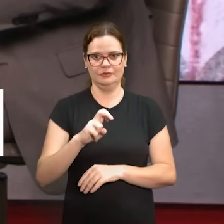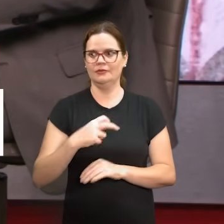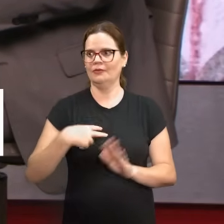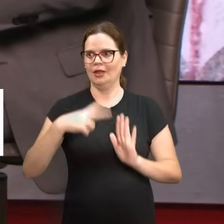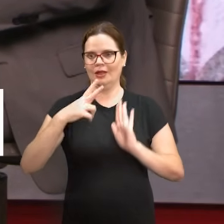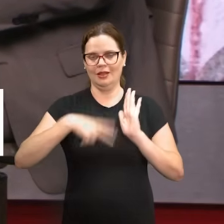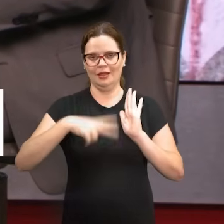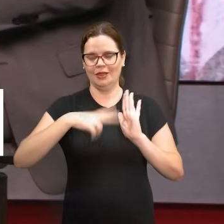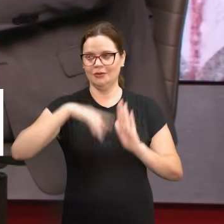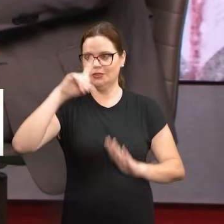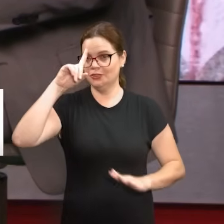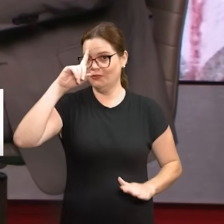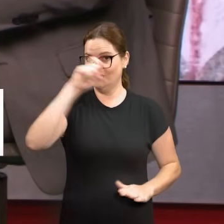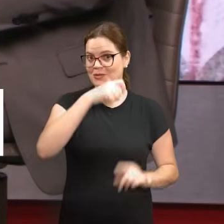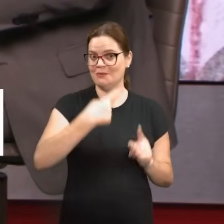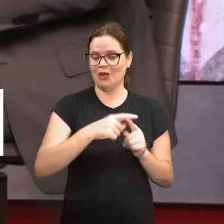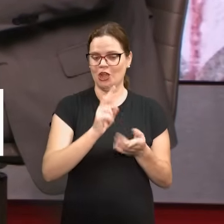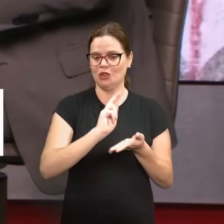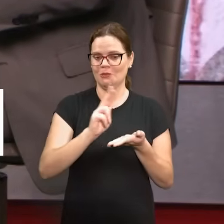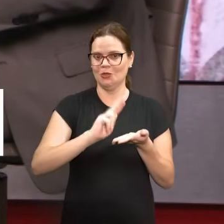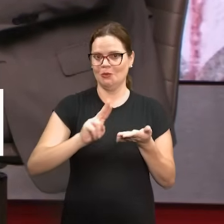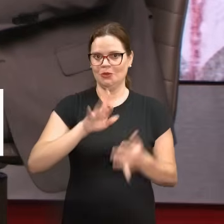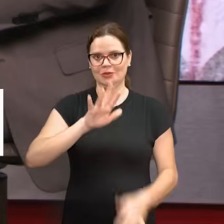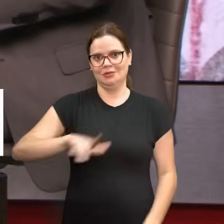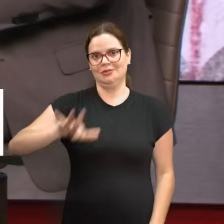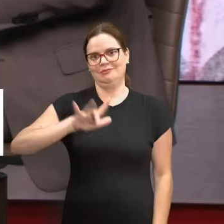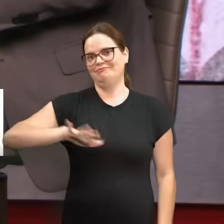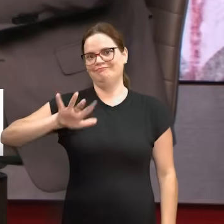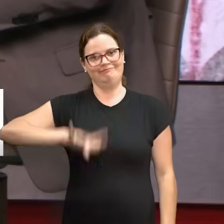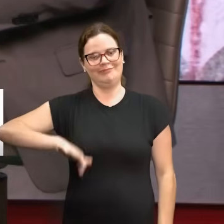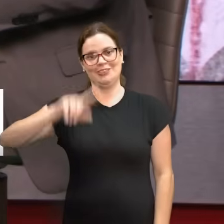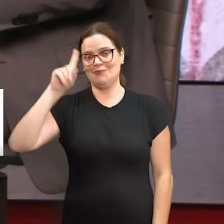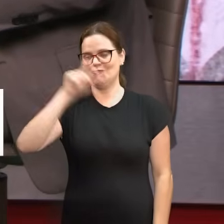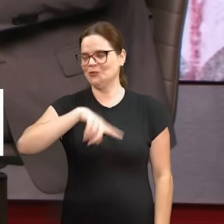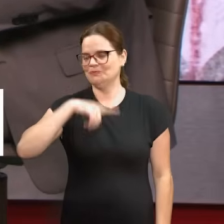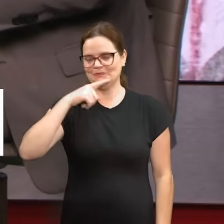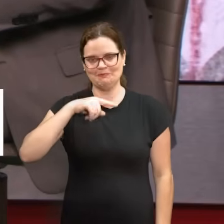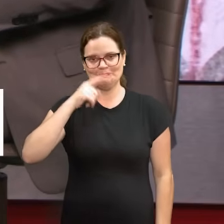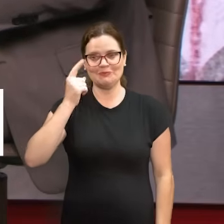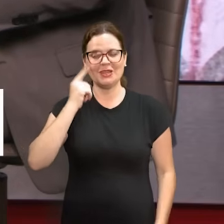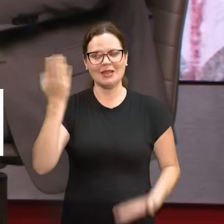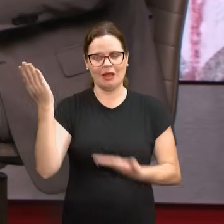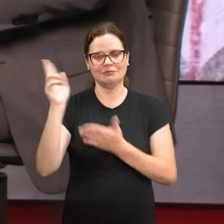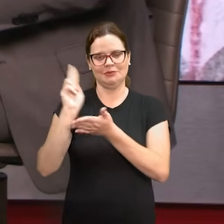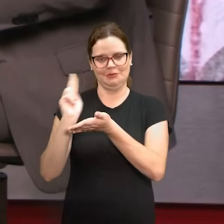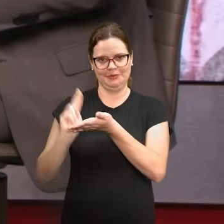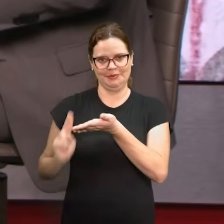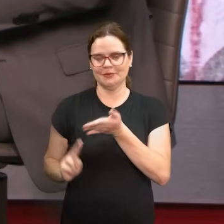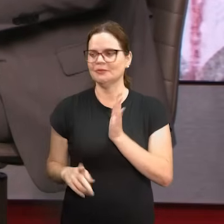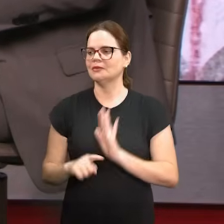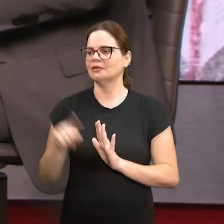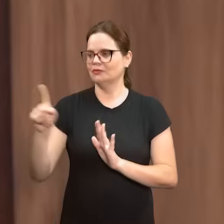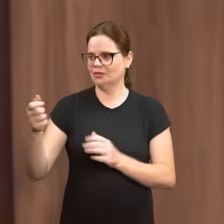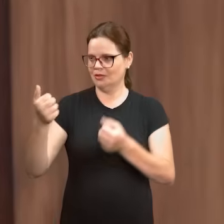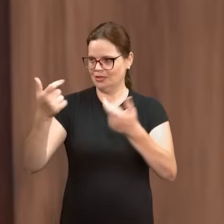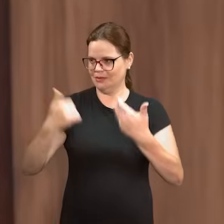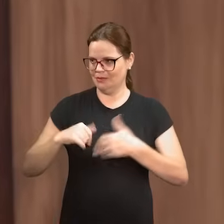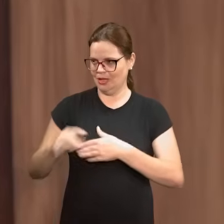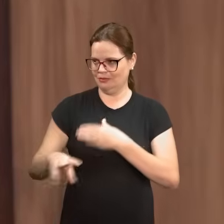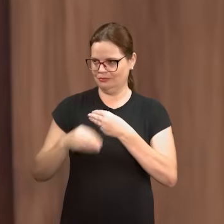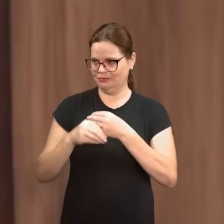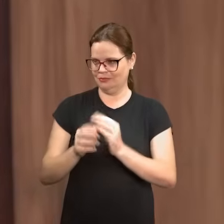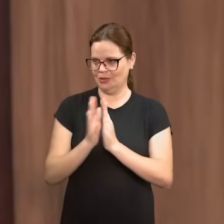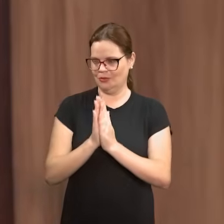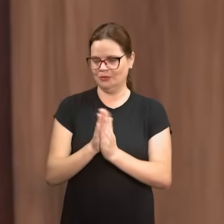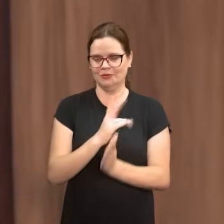com vários nomes diferentes e difíceis. Quais são os comentários, pastor, que o senhor vai fazer aqui, os breves comentários? O capítulo